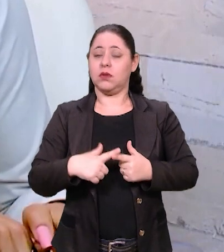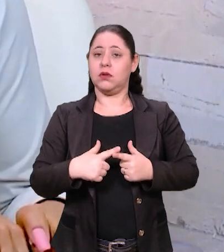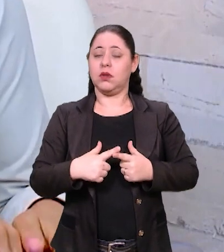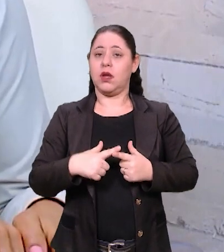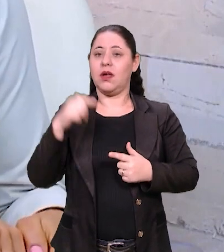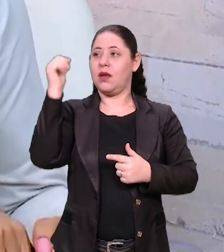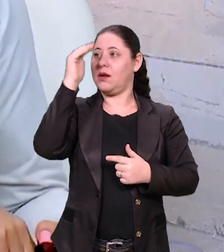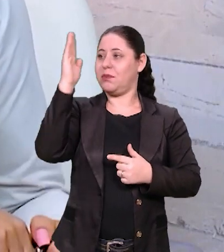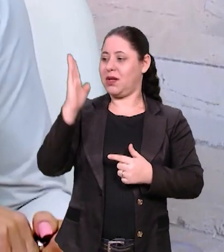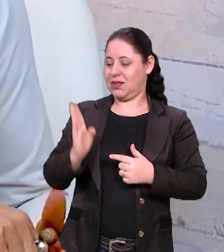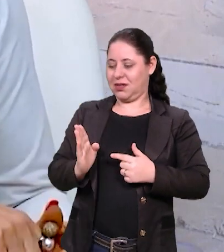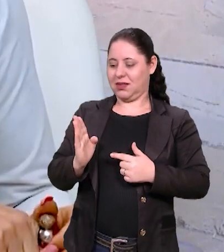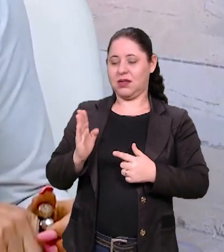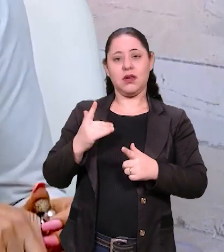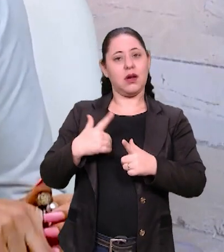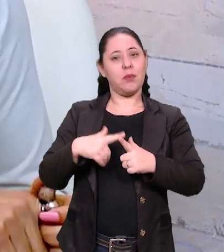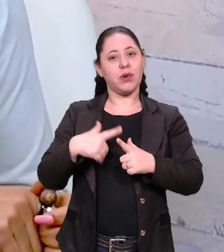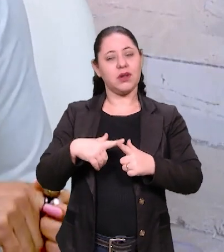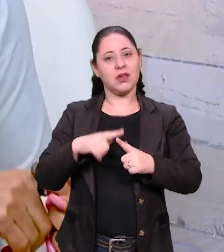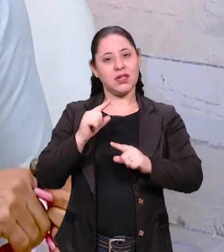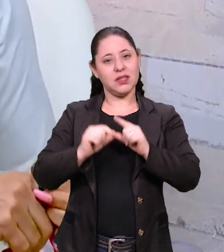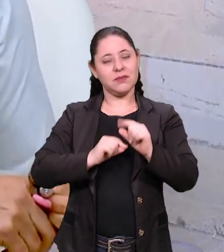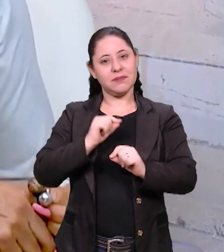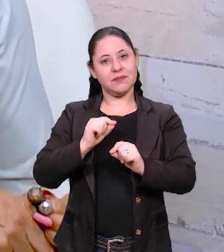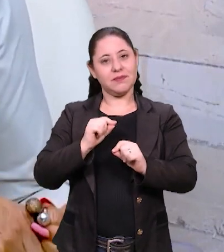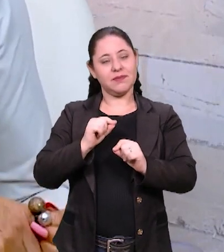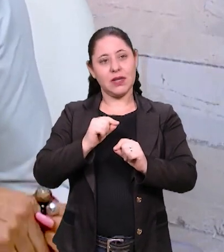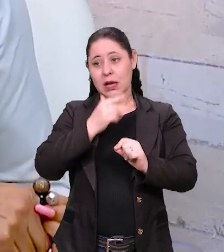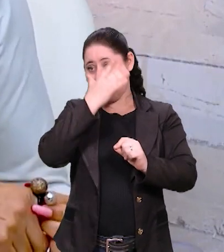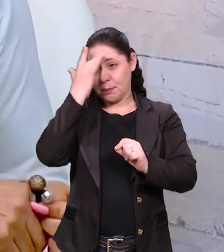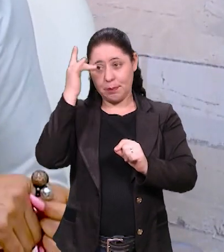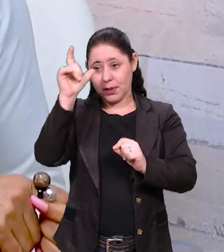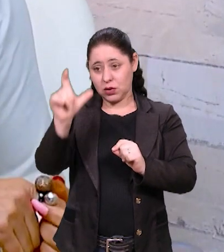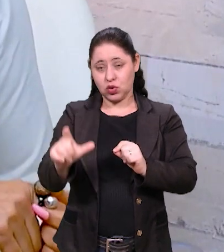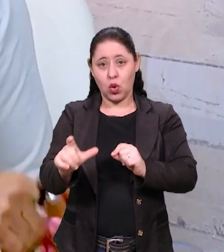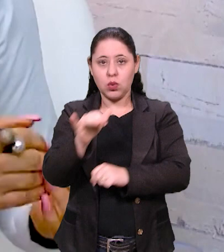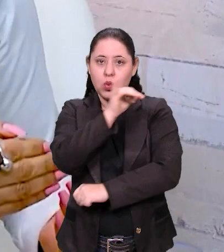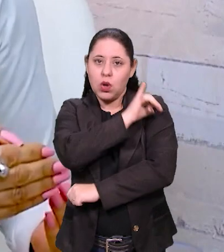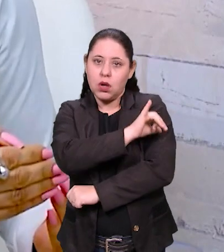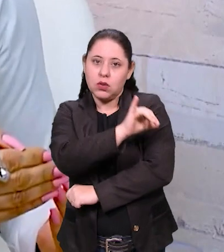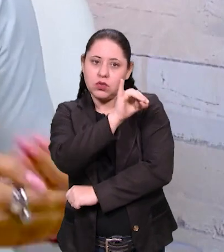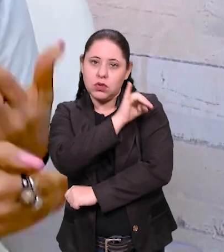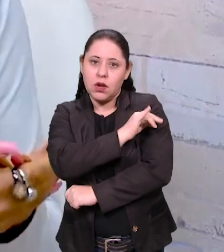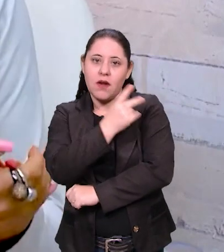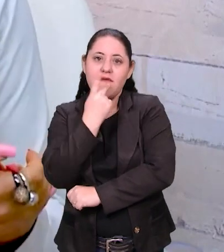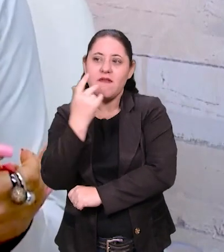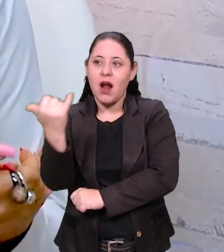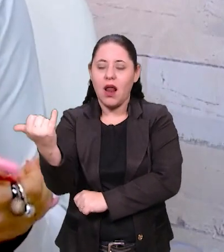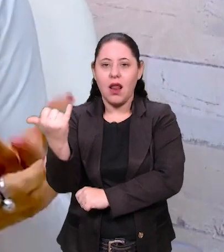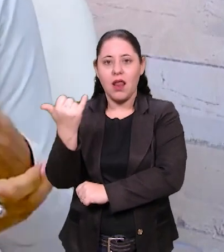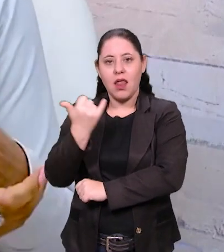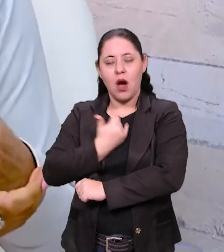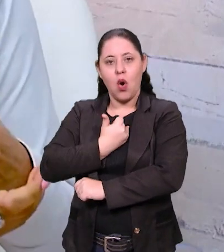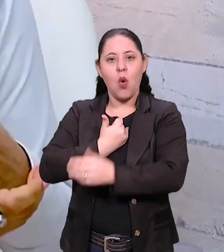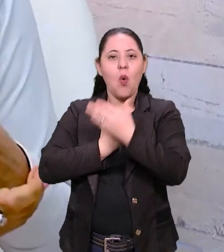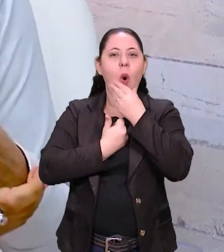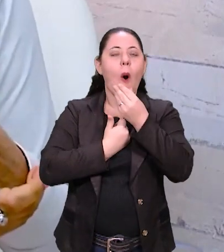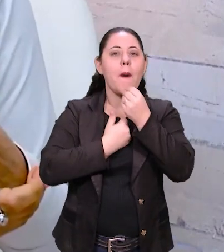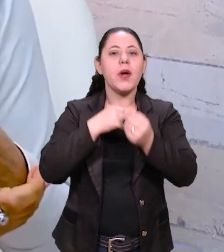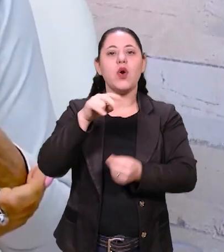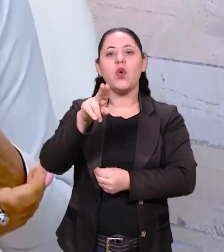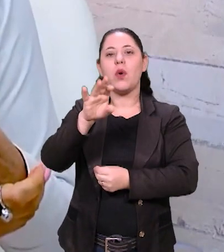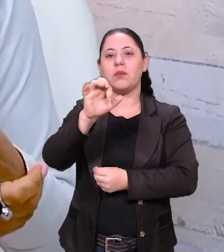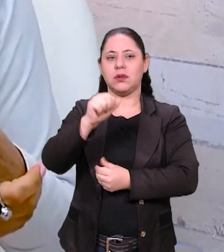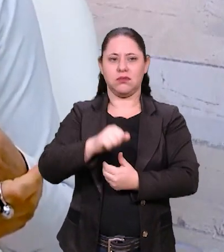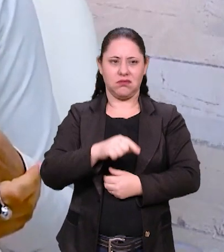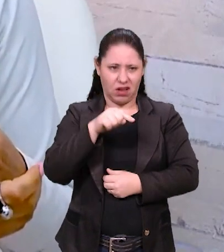porque por ser brasileira, né? E por assim, uma pessoa que do Rio de Janeiro ter falado isso para mim, inclusive o moço do Uber,